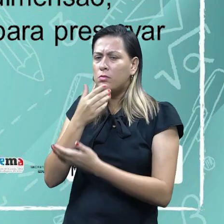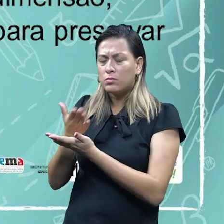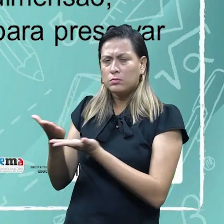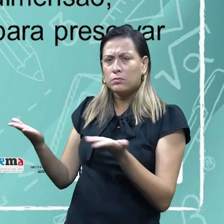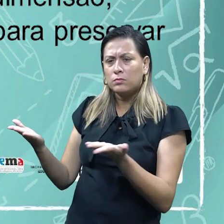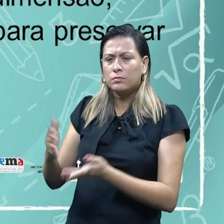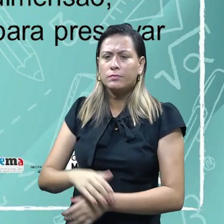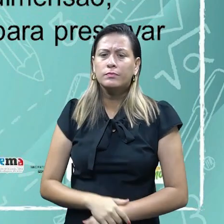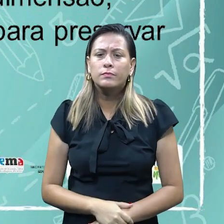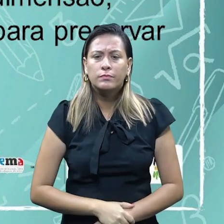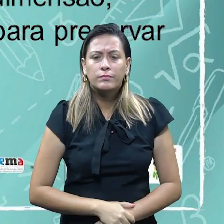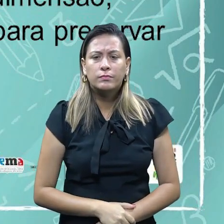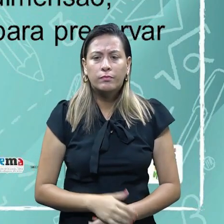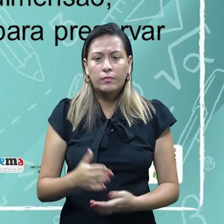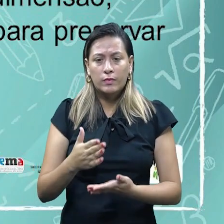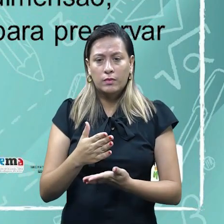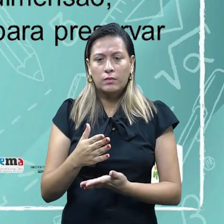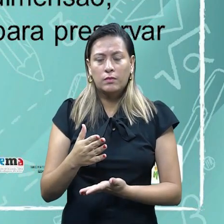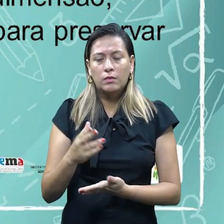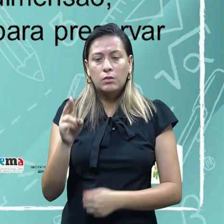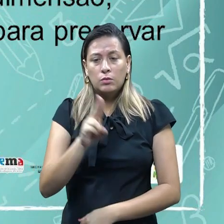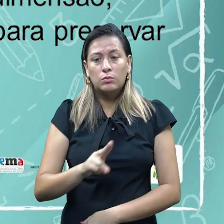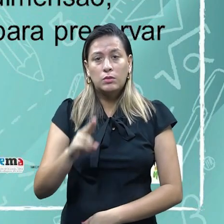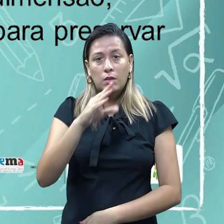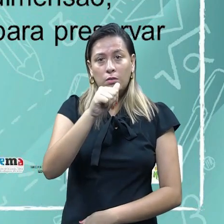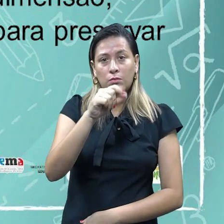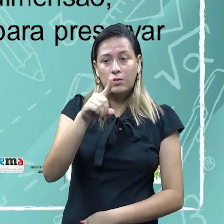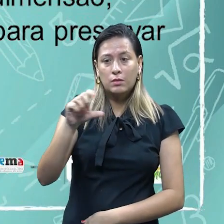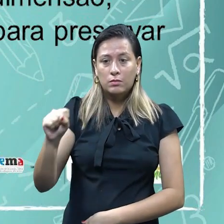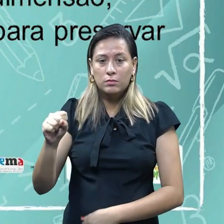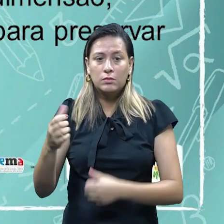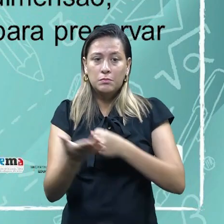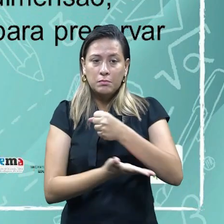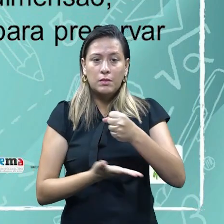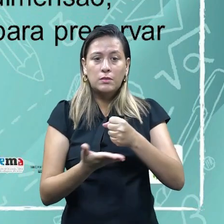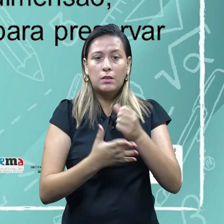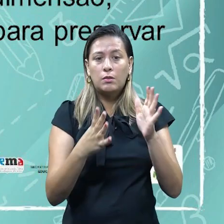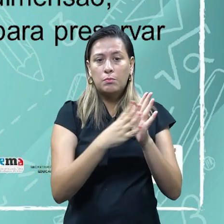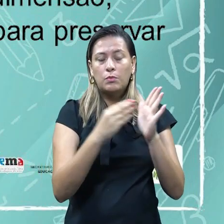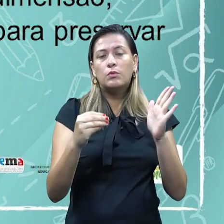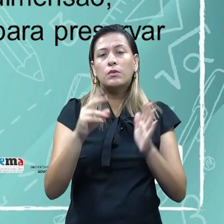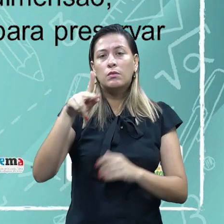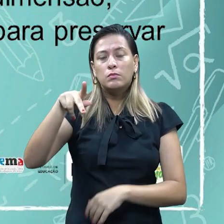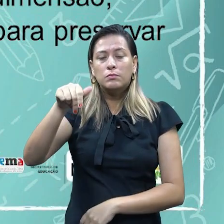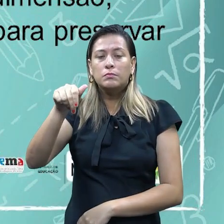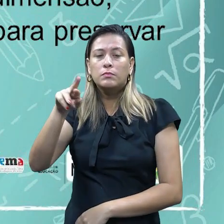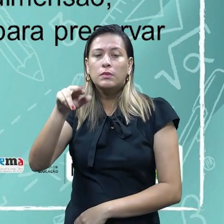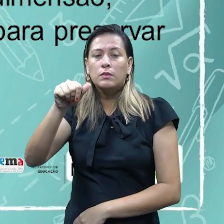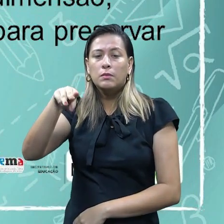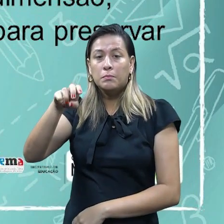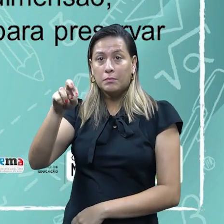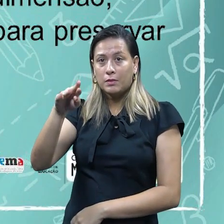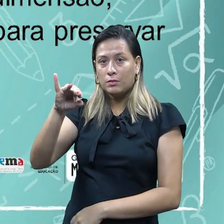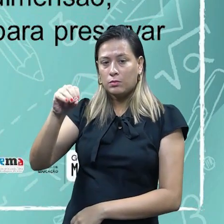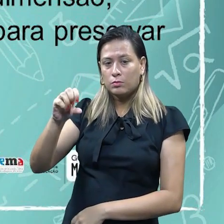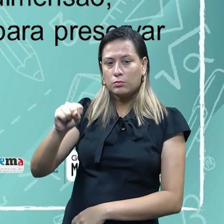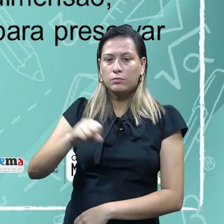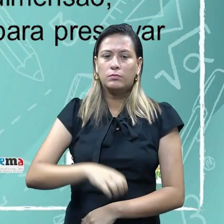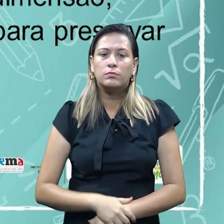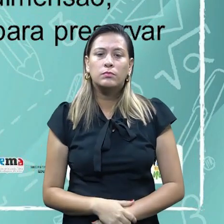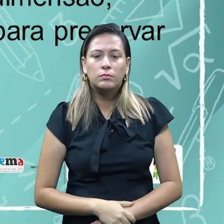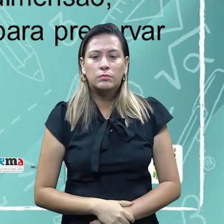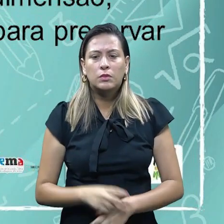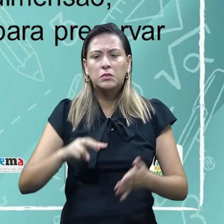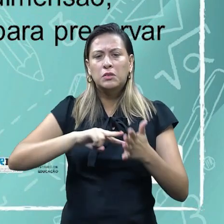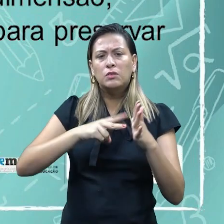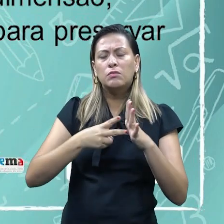Creo introduziram CADs baseados em modelos paramétricos. Modelagem